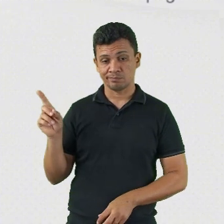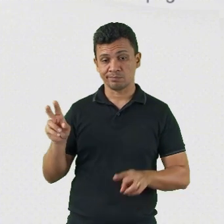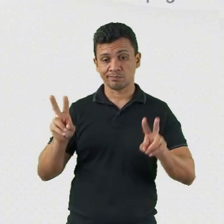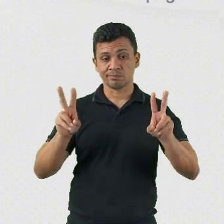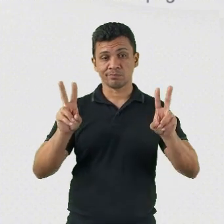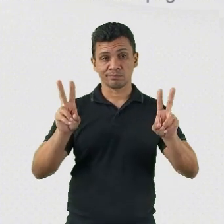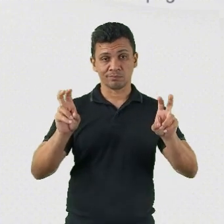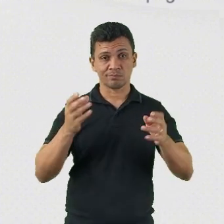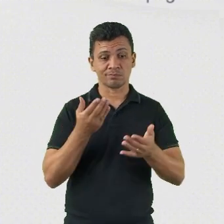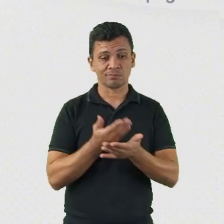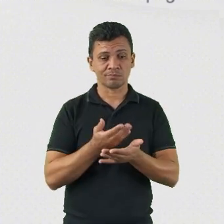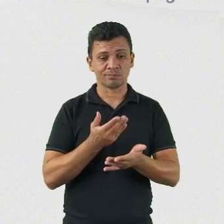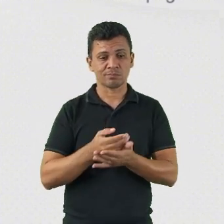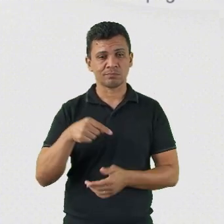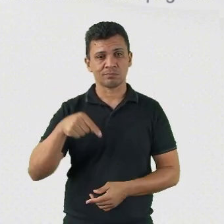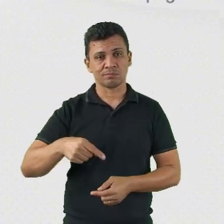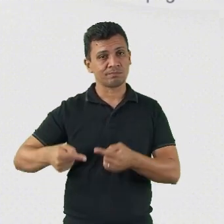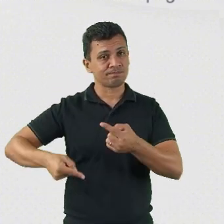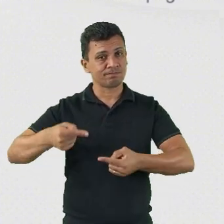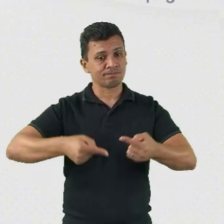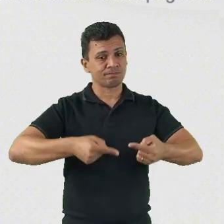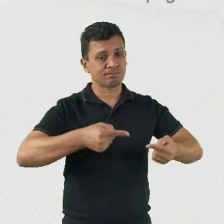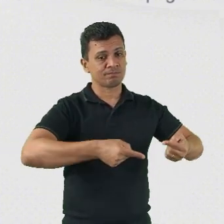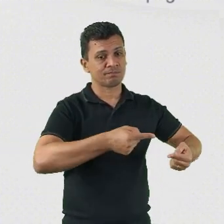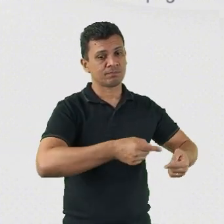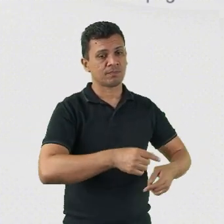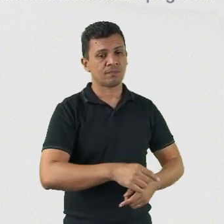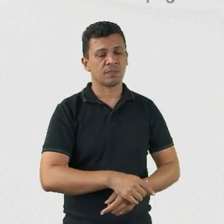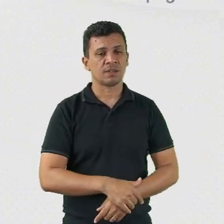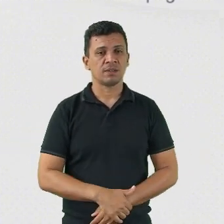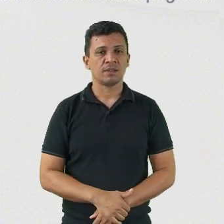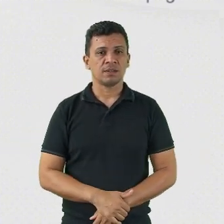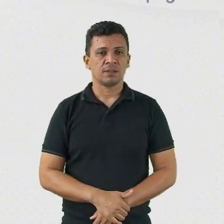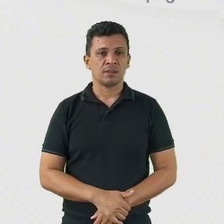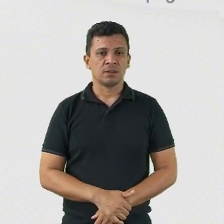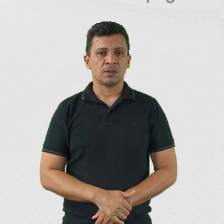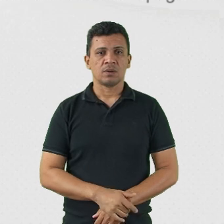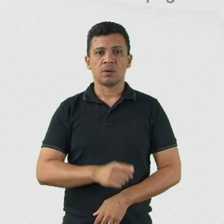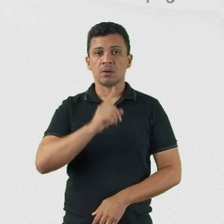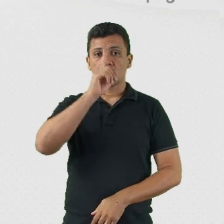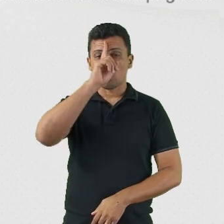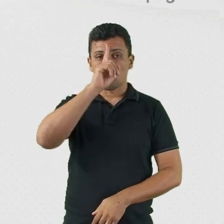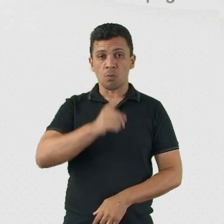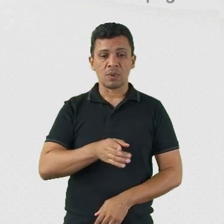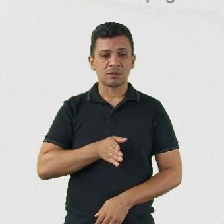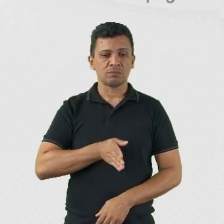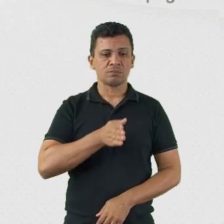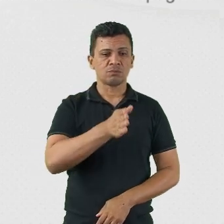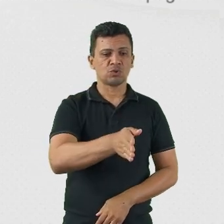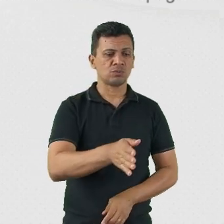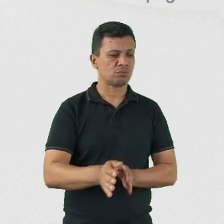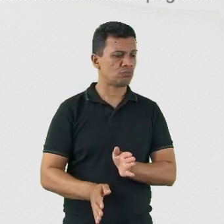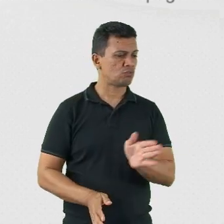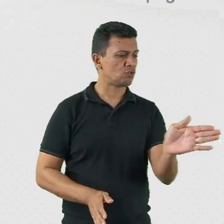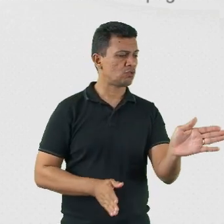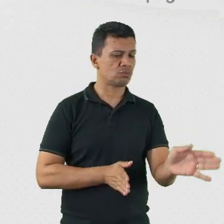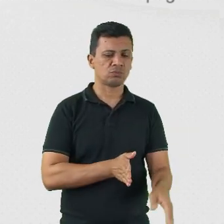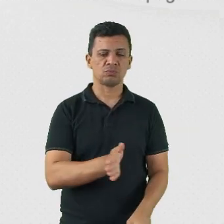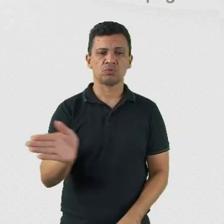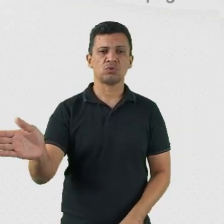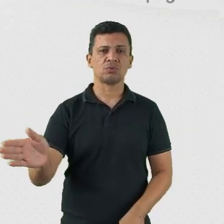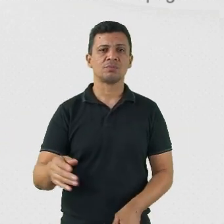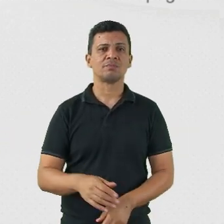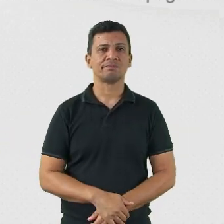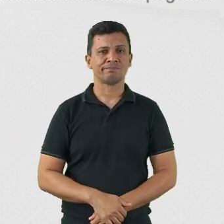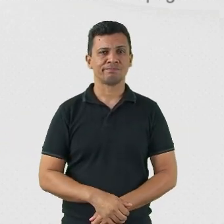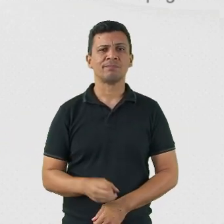nessa aula que a gente está discutindo. Direction commands. Comandos de direção. Esses comandos